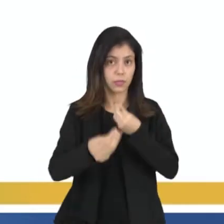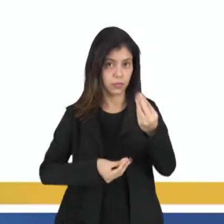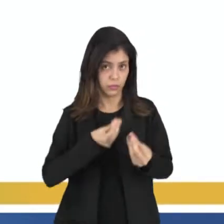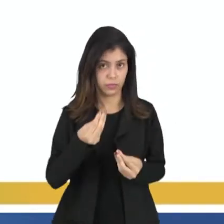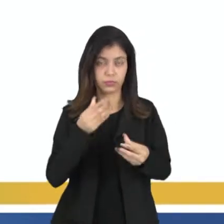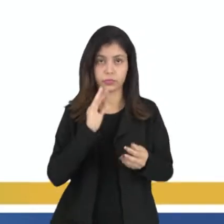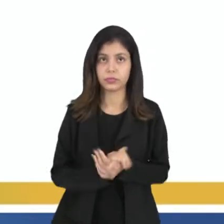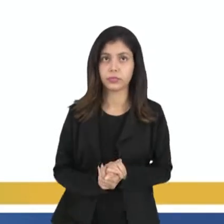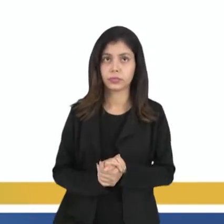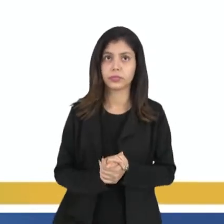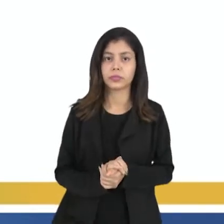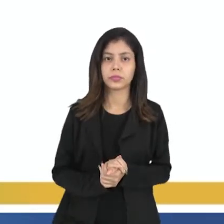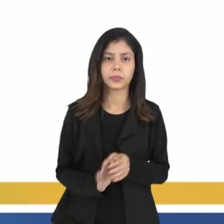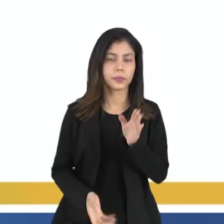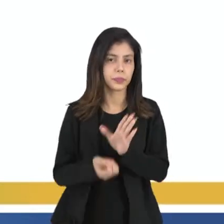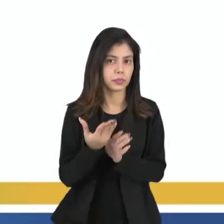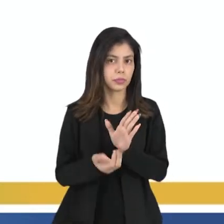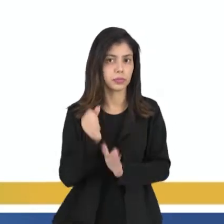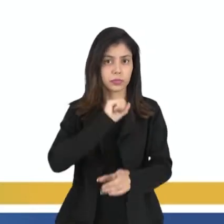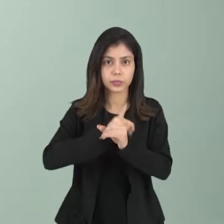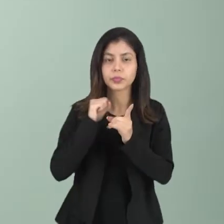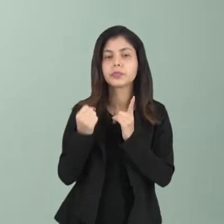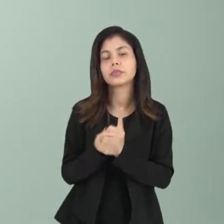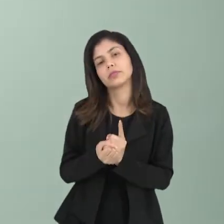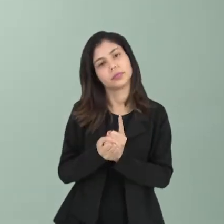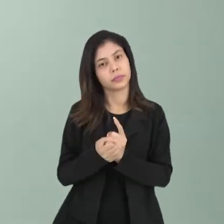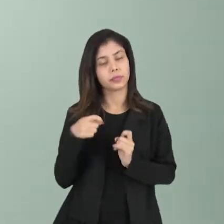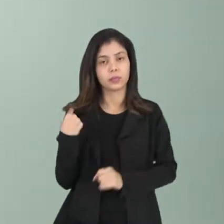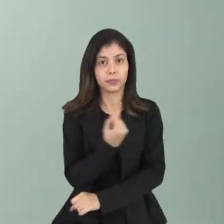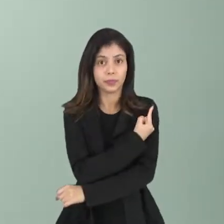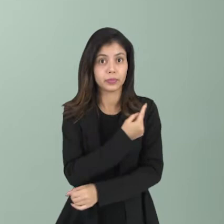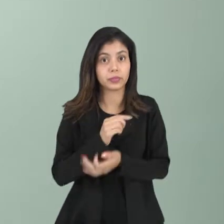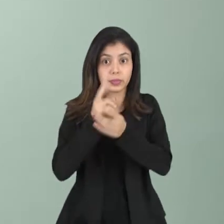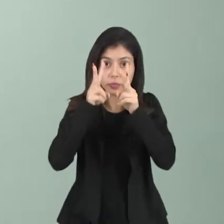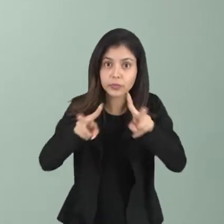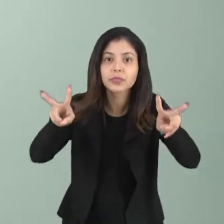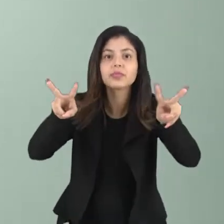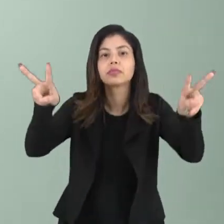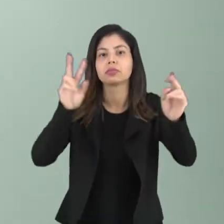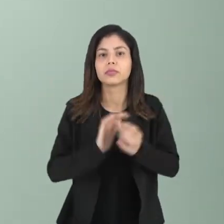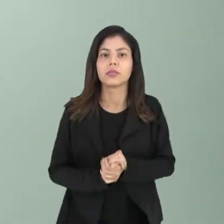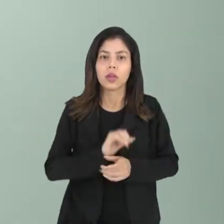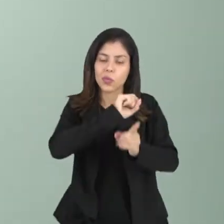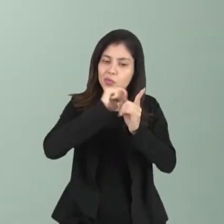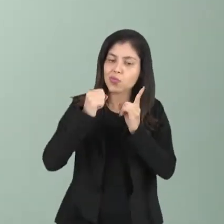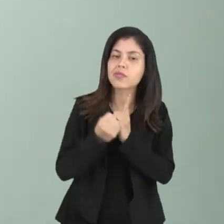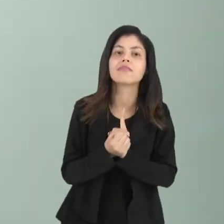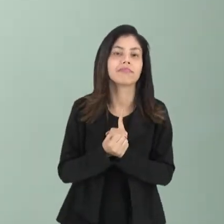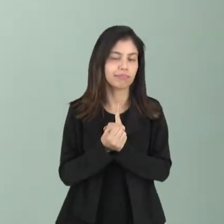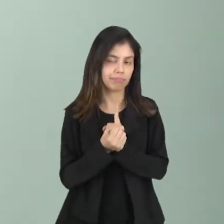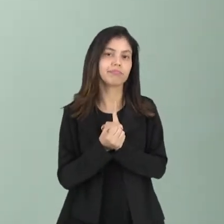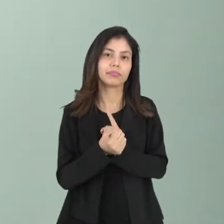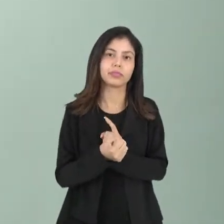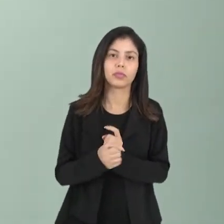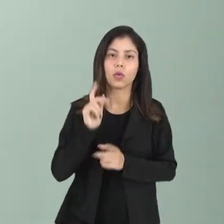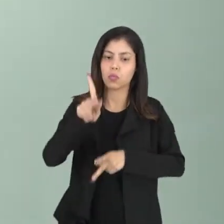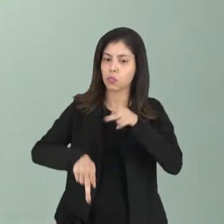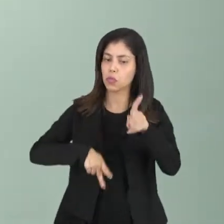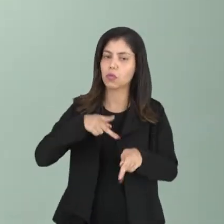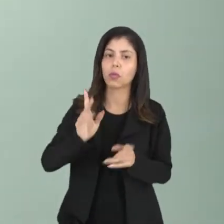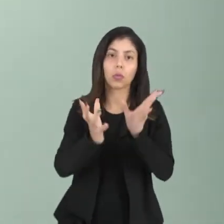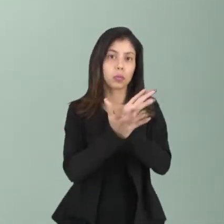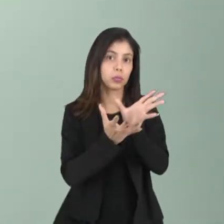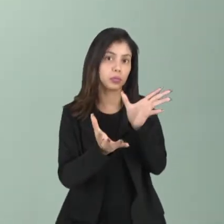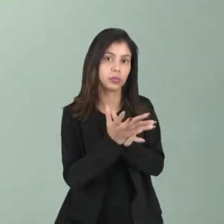uma construção social. Nós estamos visualizando uma sociedade, um povo,